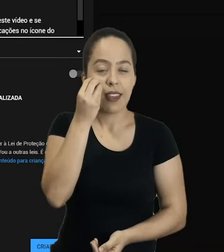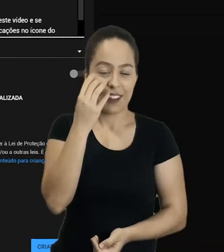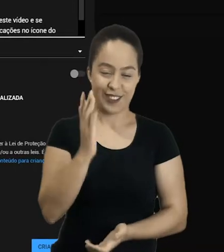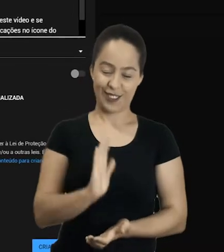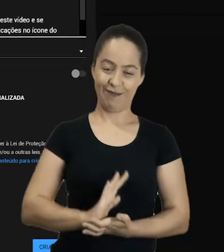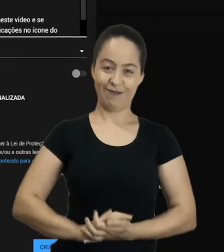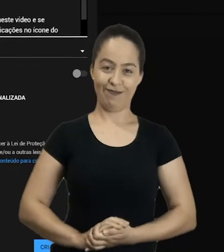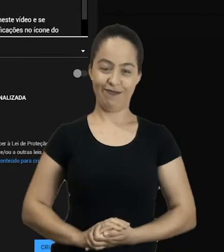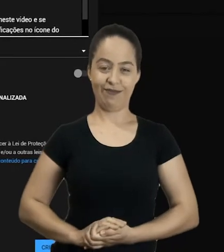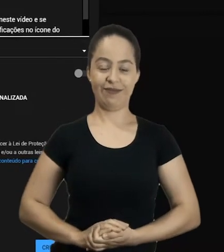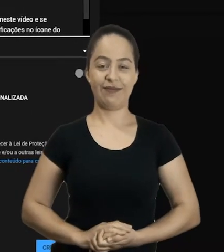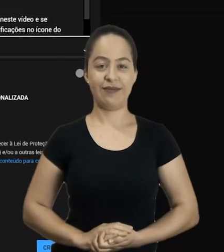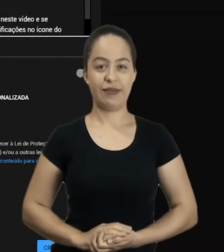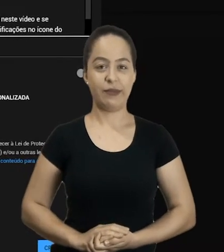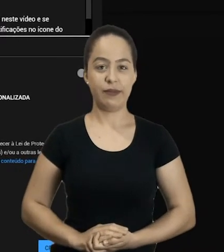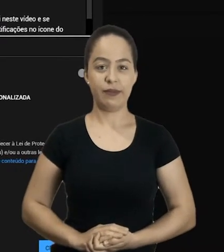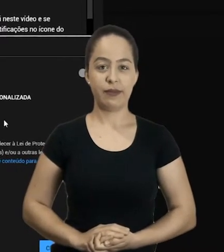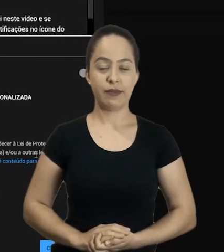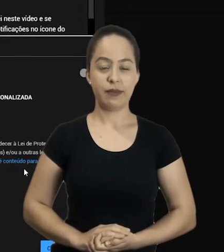para vocês.